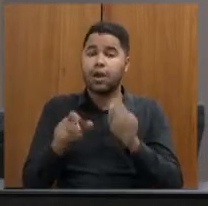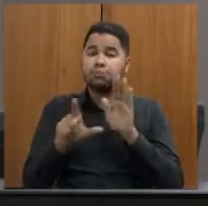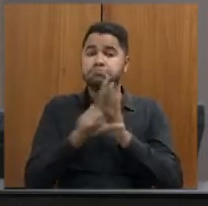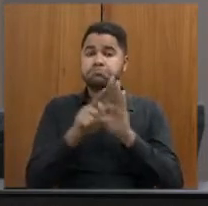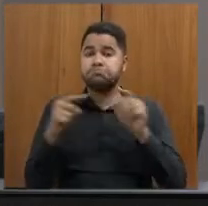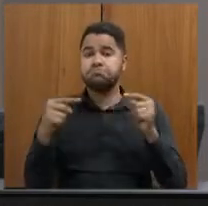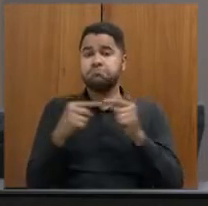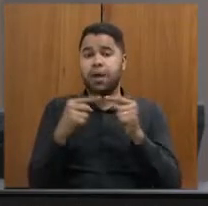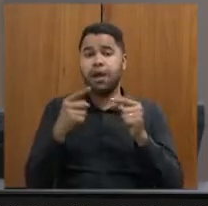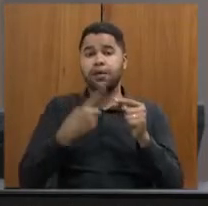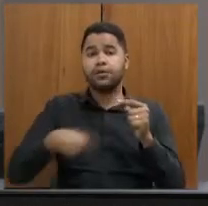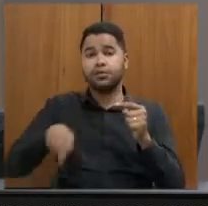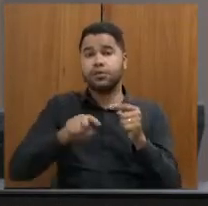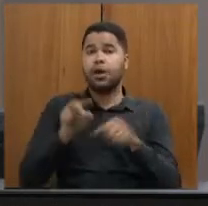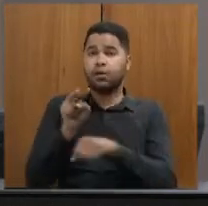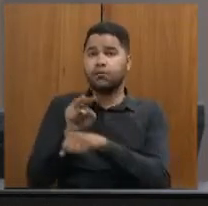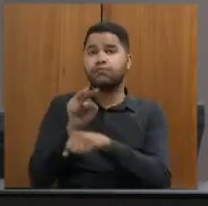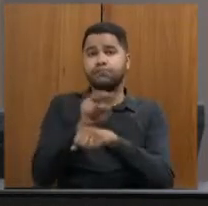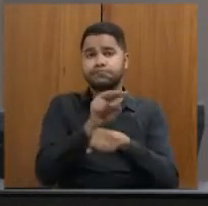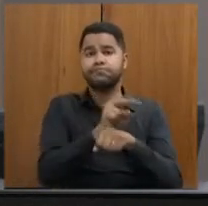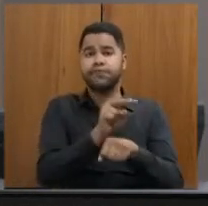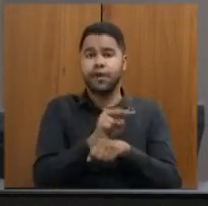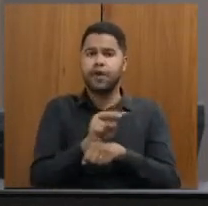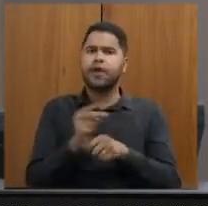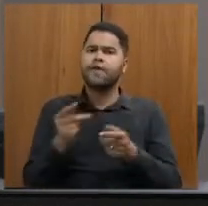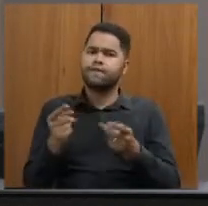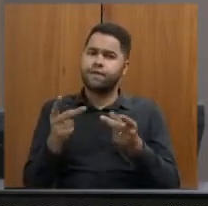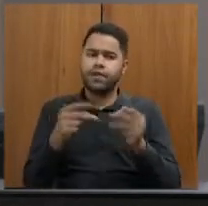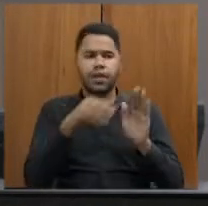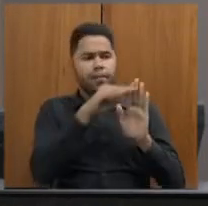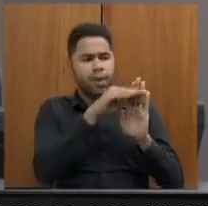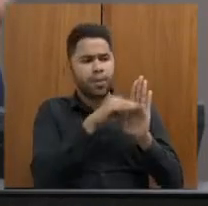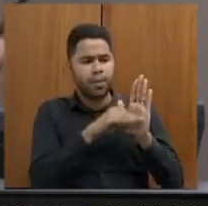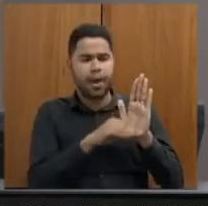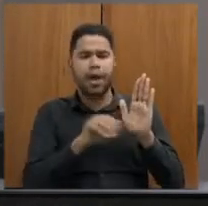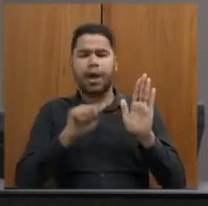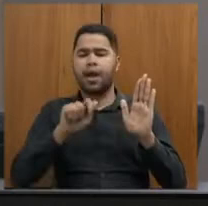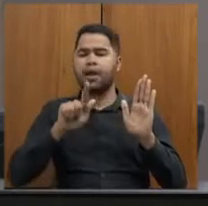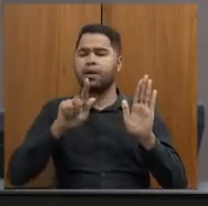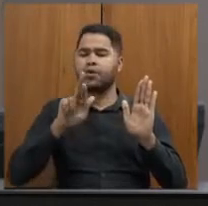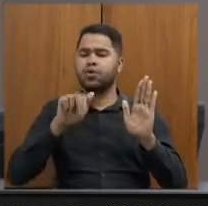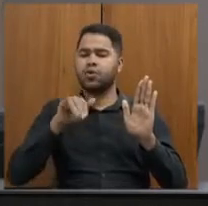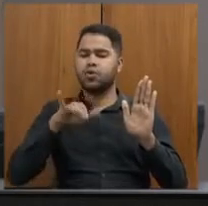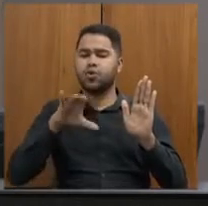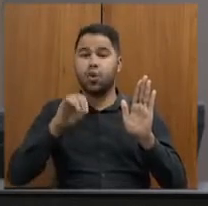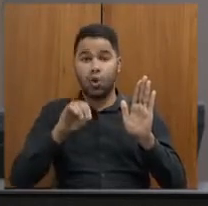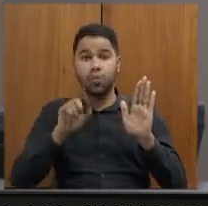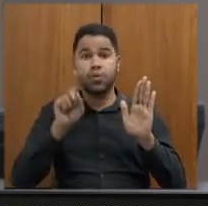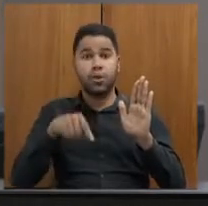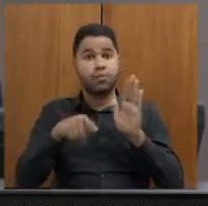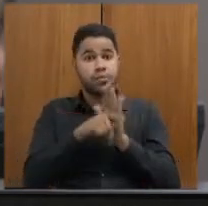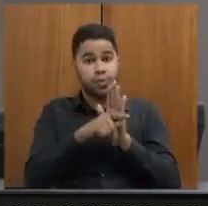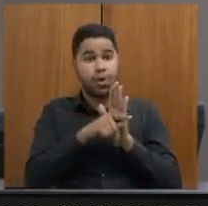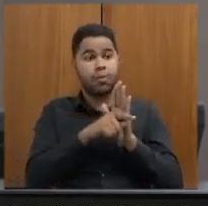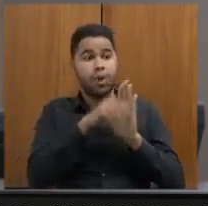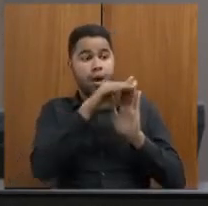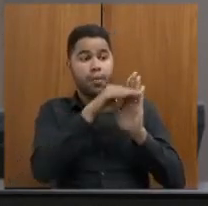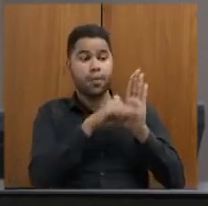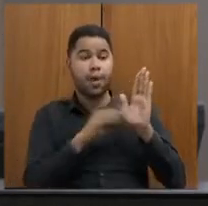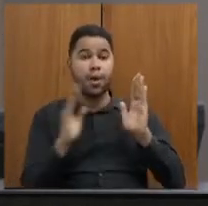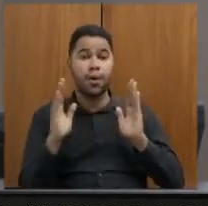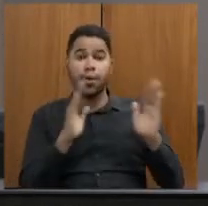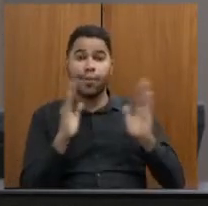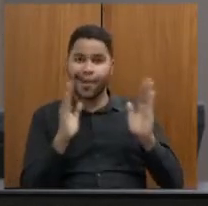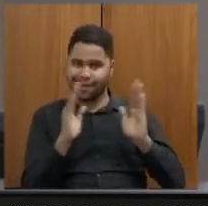legalizado e a gente tem que visualizar tem que vender com receituário agronômico Tem que aplicar produto autorizado para cultura tem que respeitar o